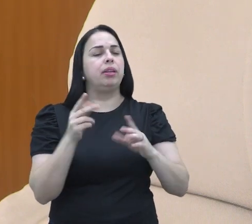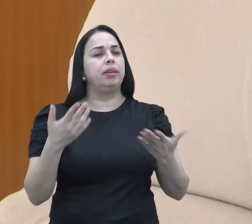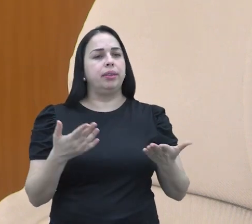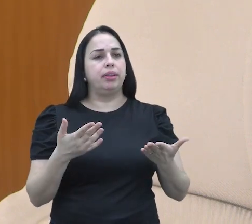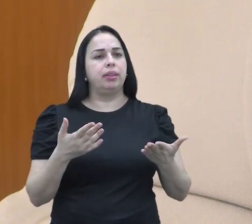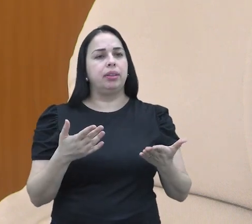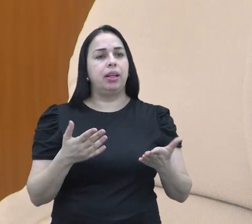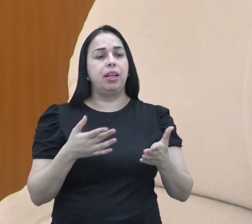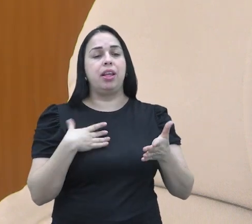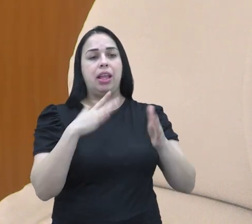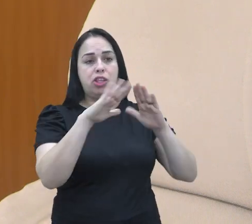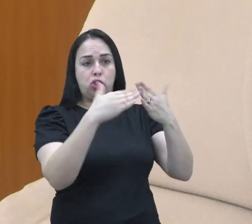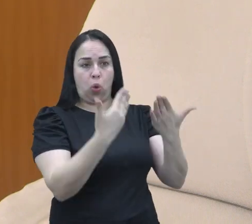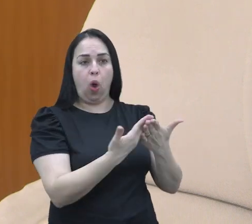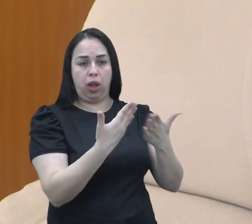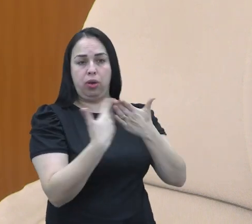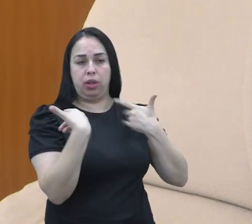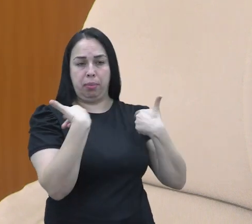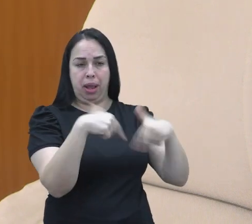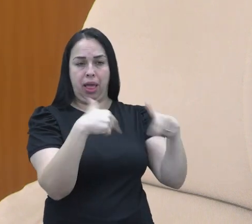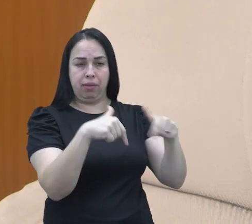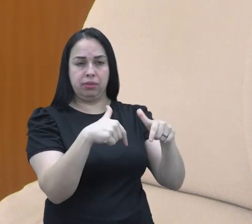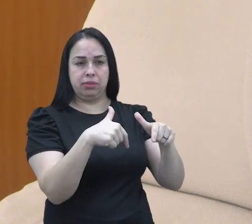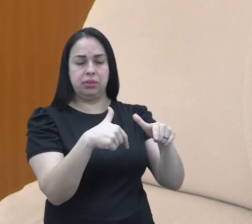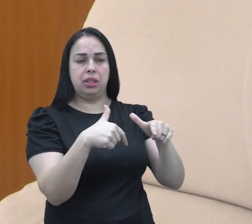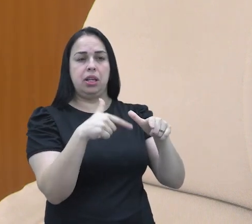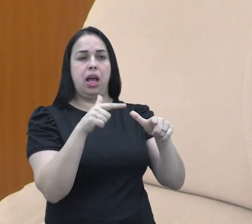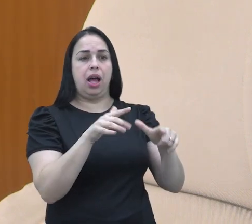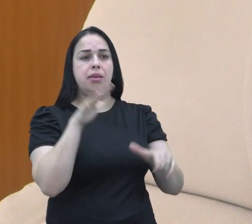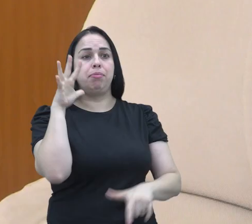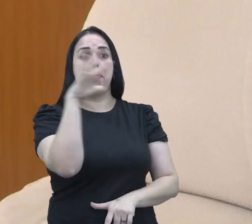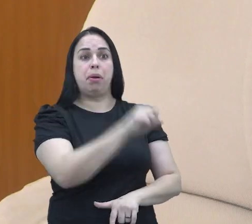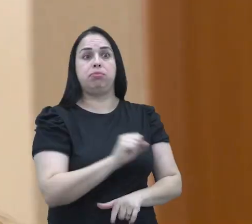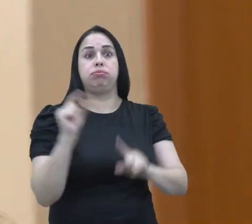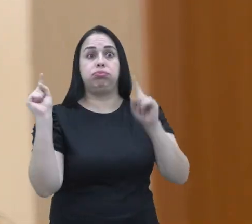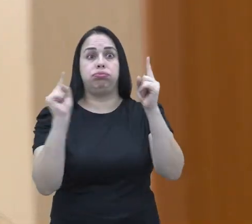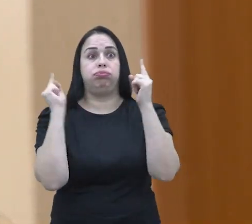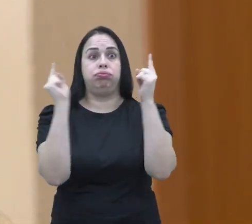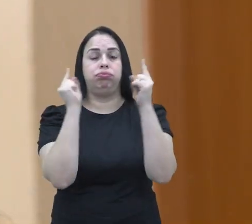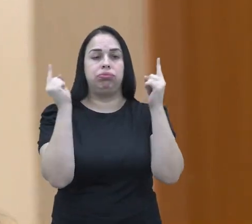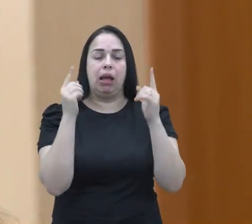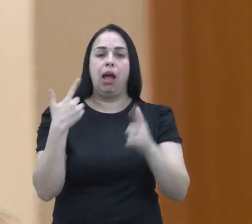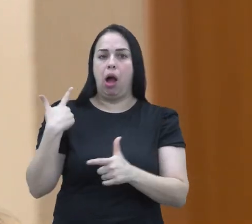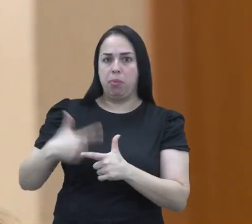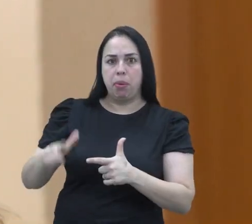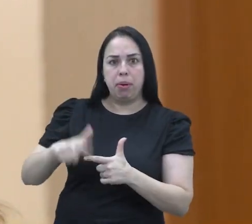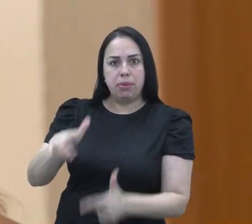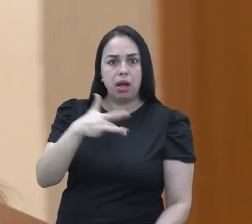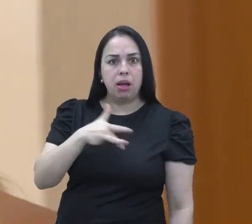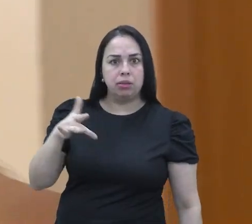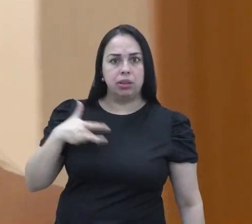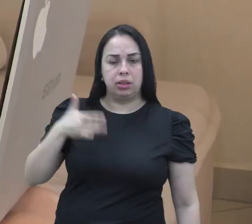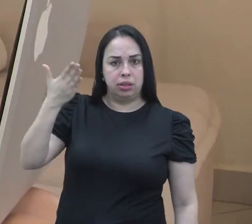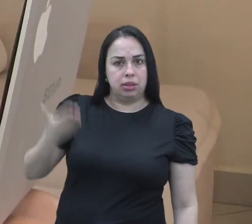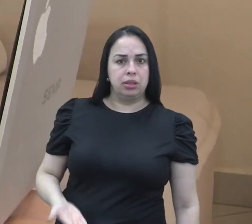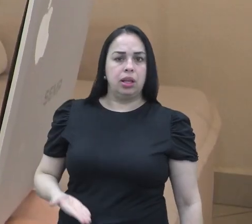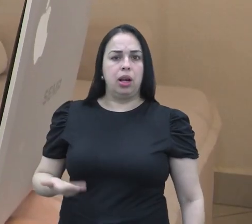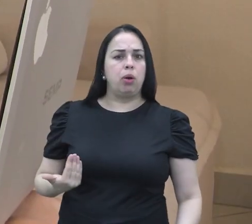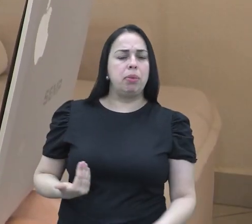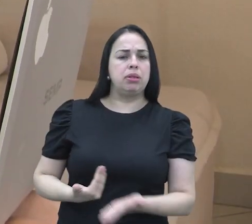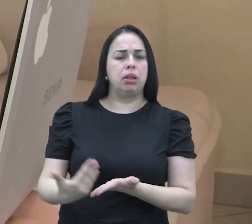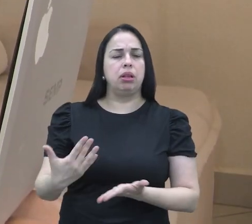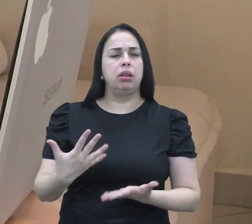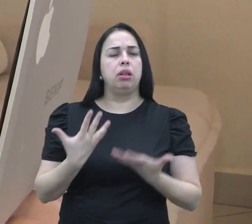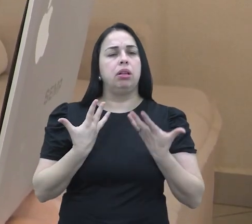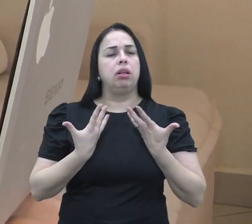da unidade de escola, né, no caso que eu trabalhava, de ambulância. A partir desses problemas de saúde, a